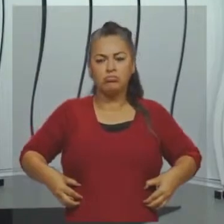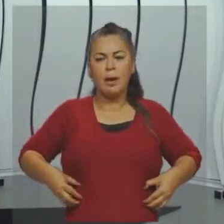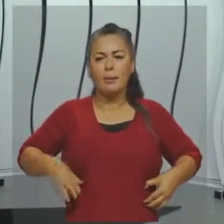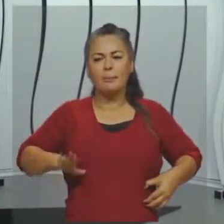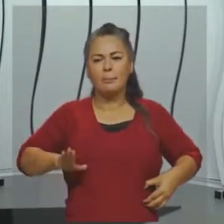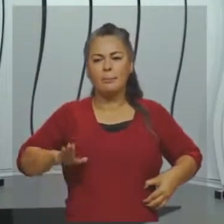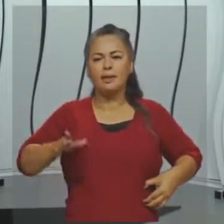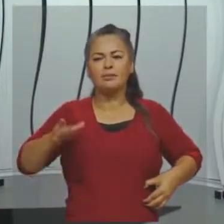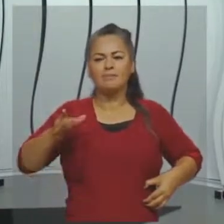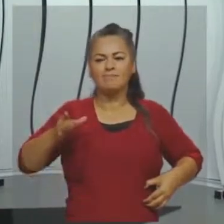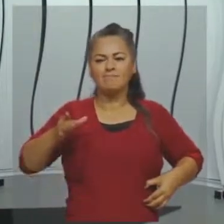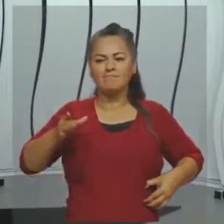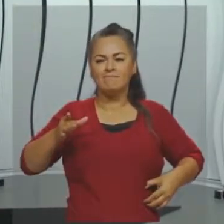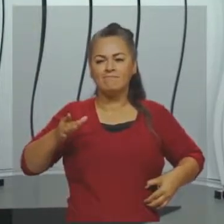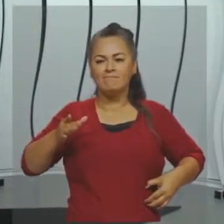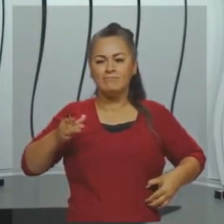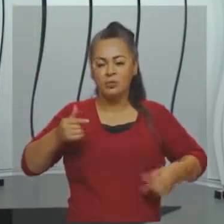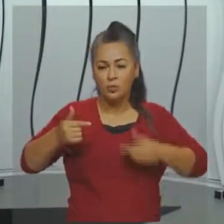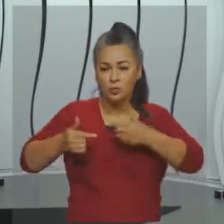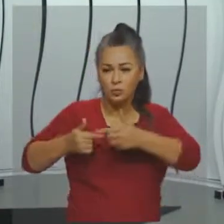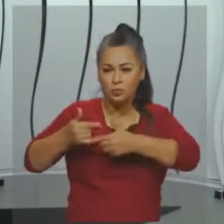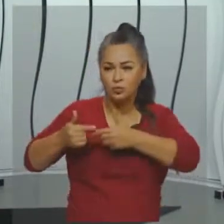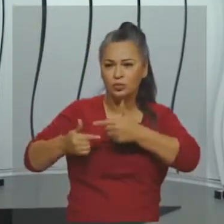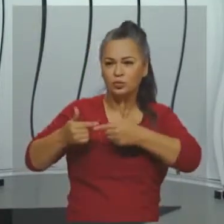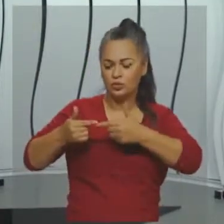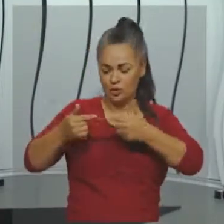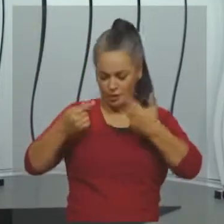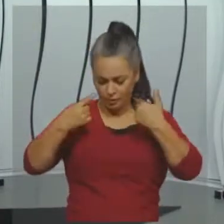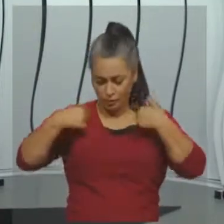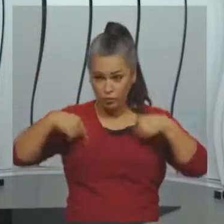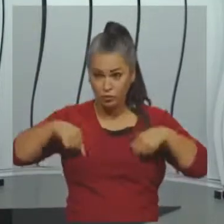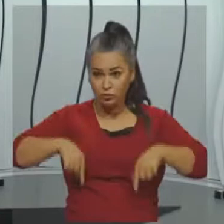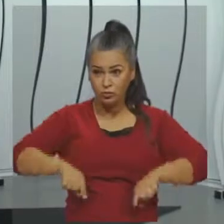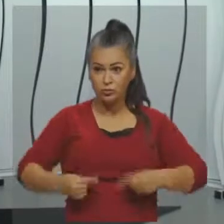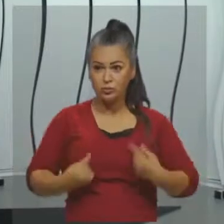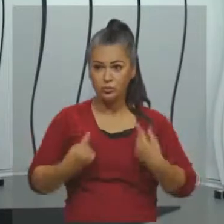de uma maneira bem eficiente seria a palavra correta.